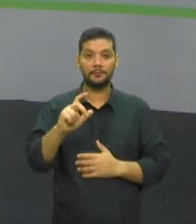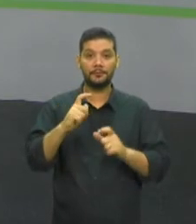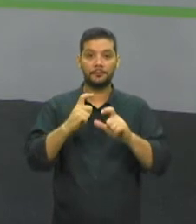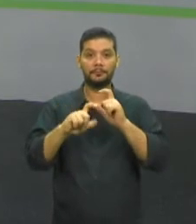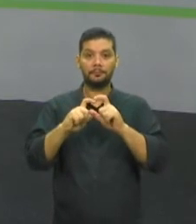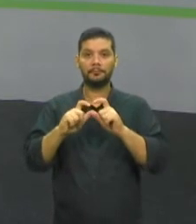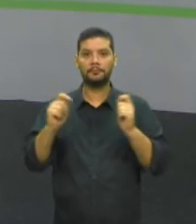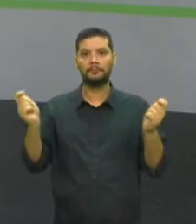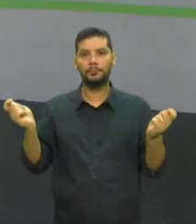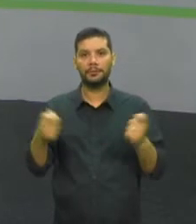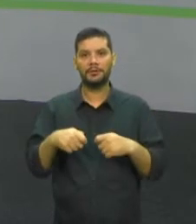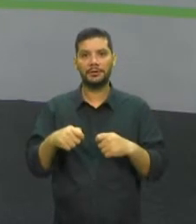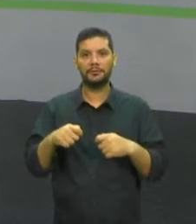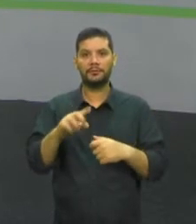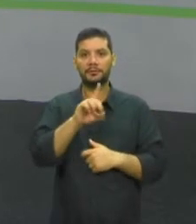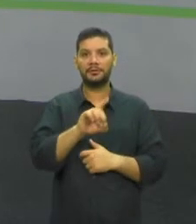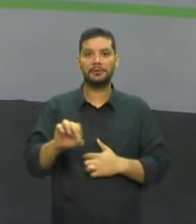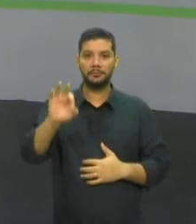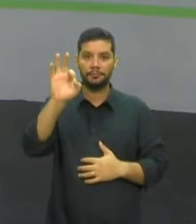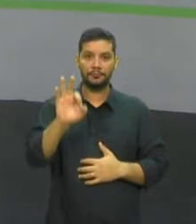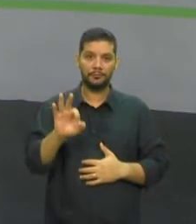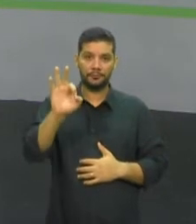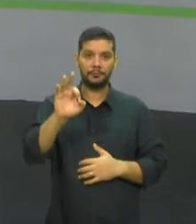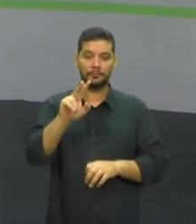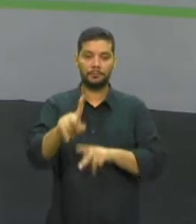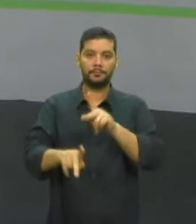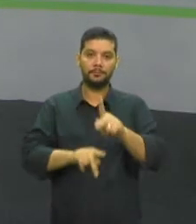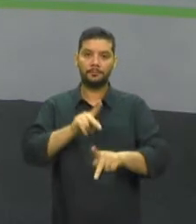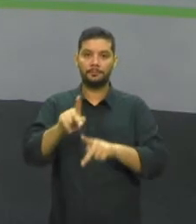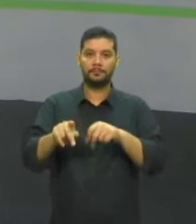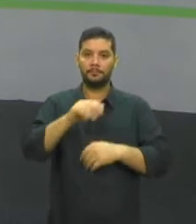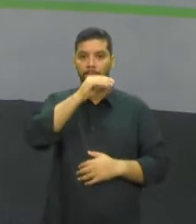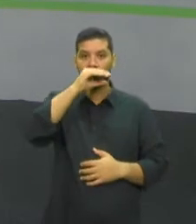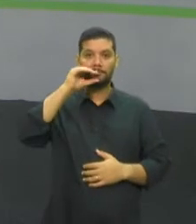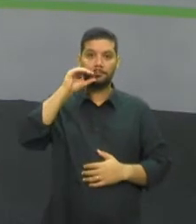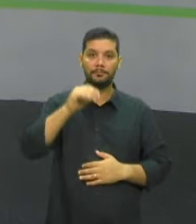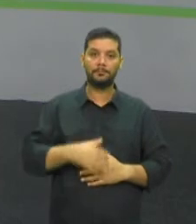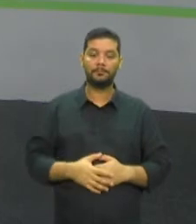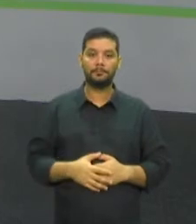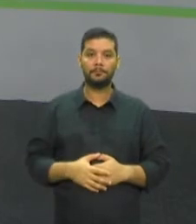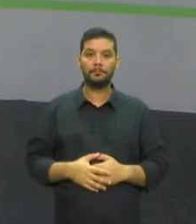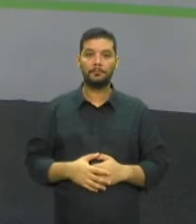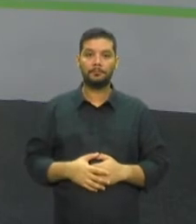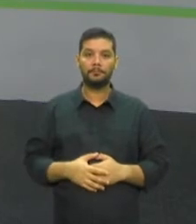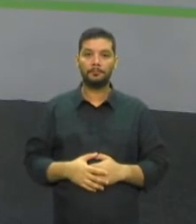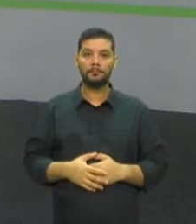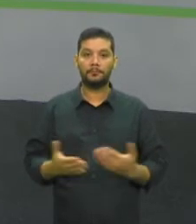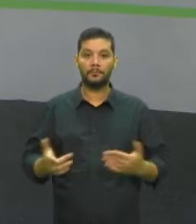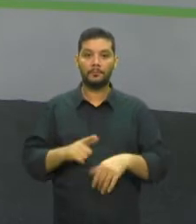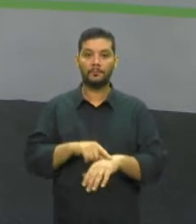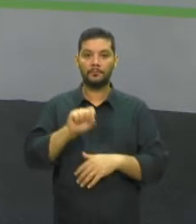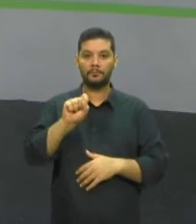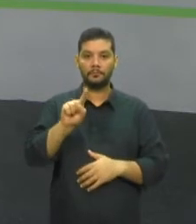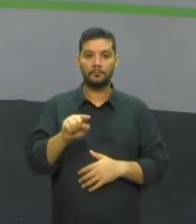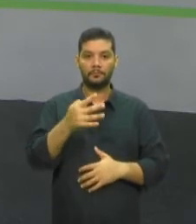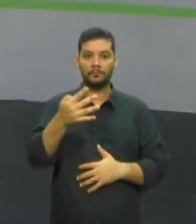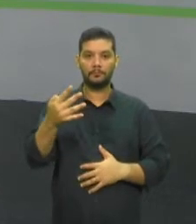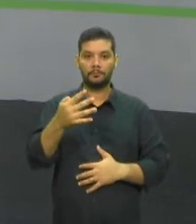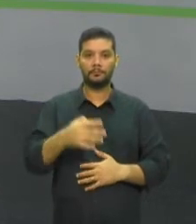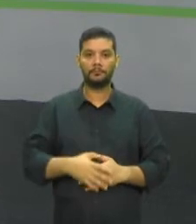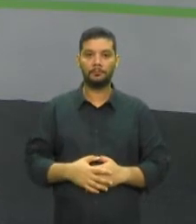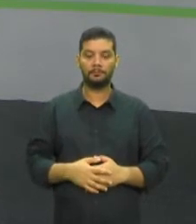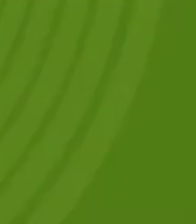capacidade para vacinar 100% da população adulta. Agora são 8 horas e 44 minutos. Nós voltamos já.